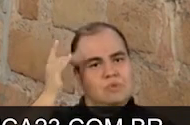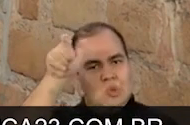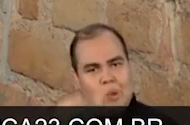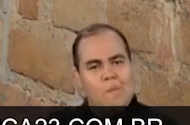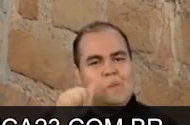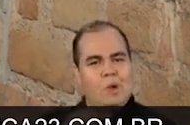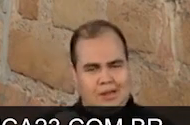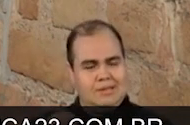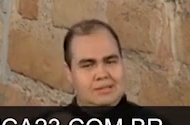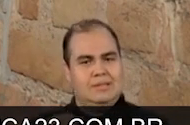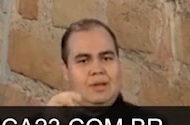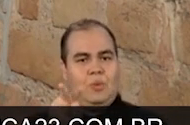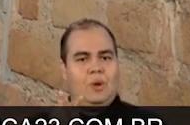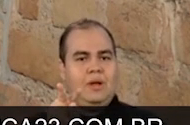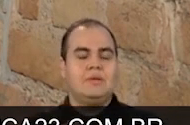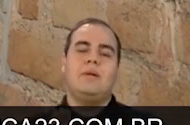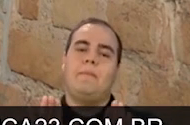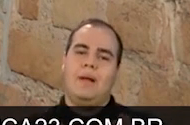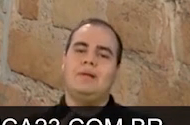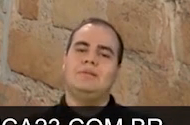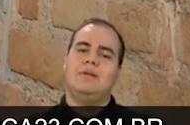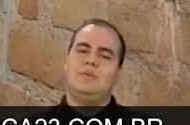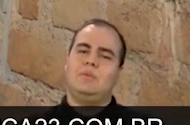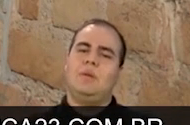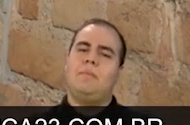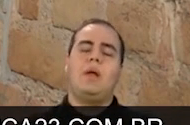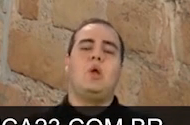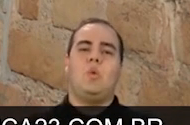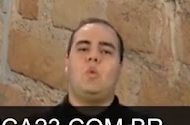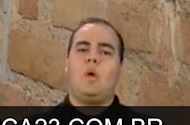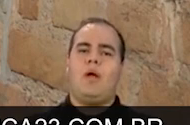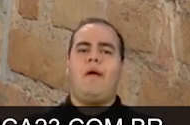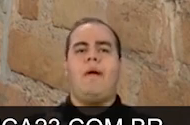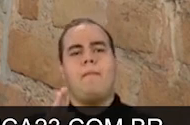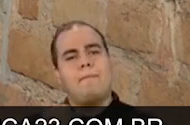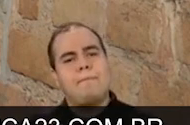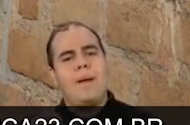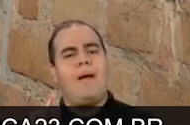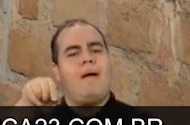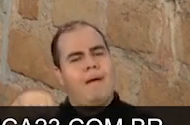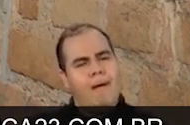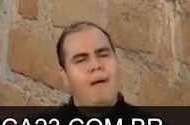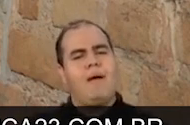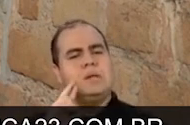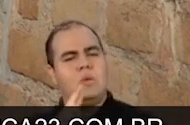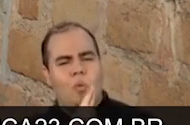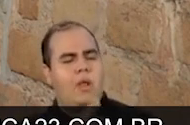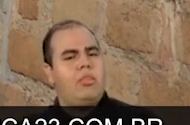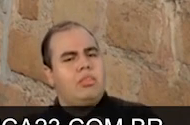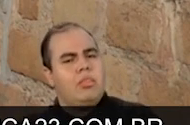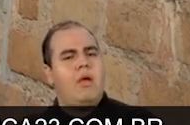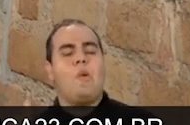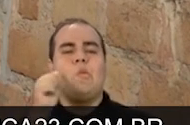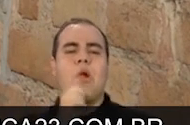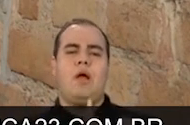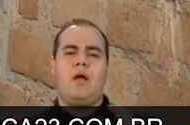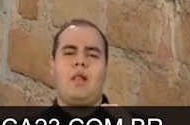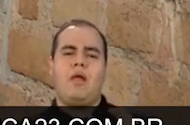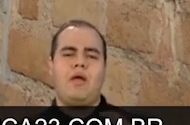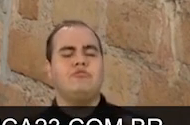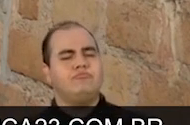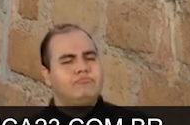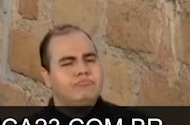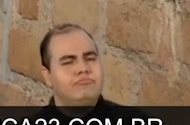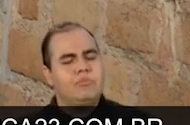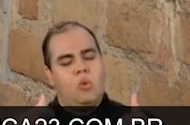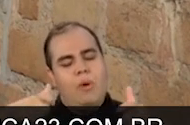isso. Mas tendo também um estabelecimento e dando a oportunidade das clientes nossas, a gente ter um